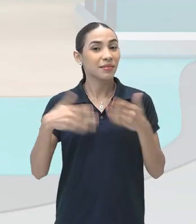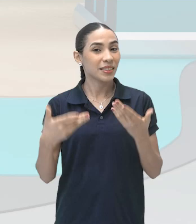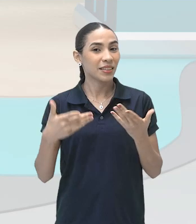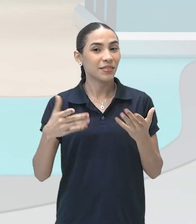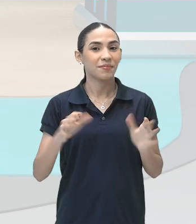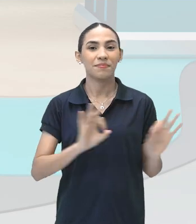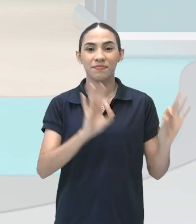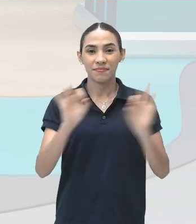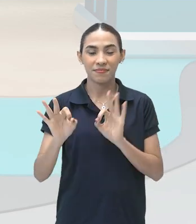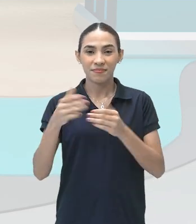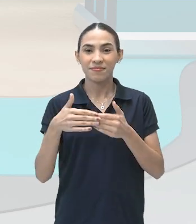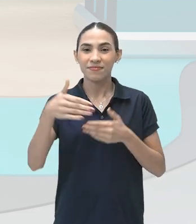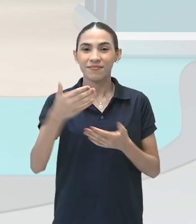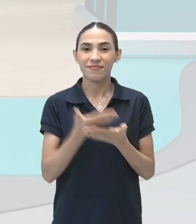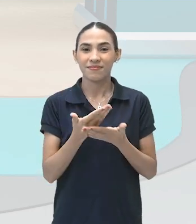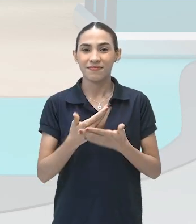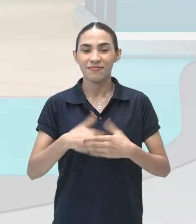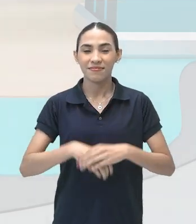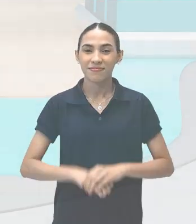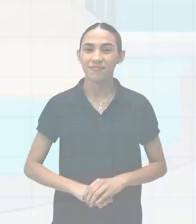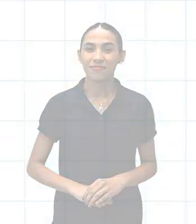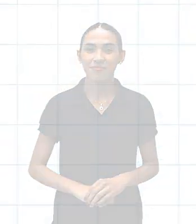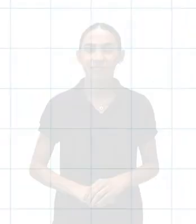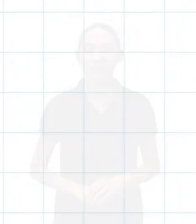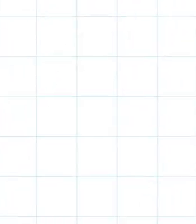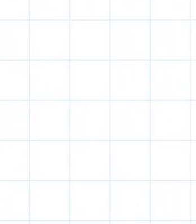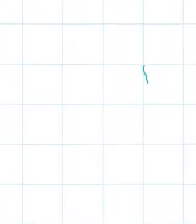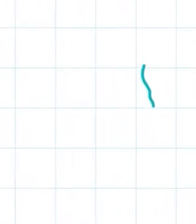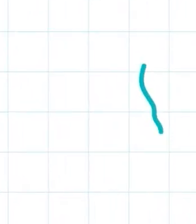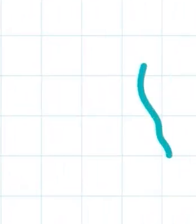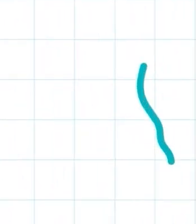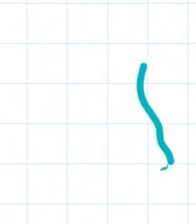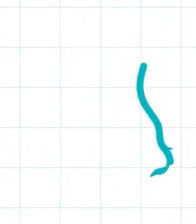Então, vamos iniciar.